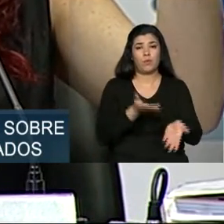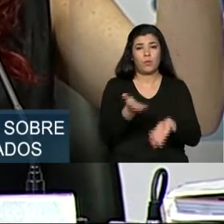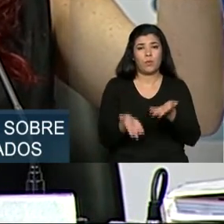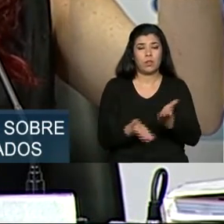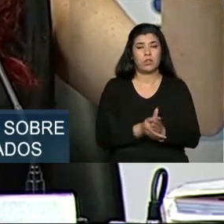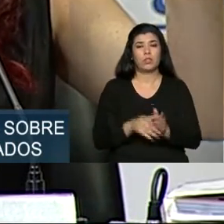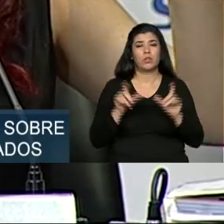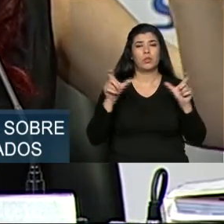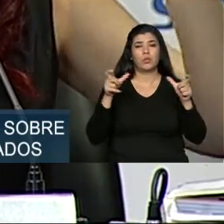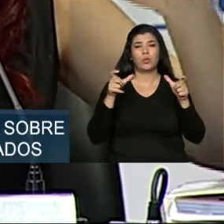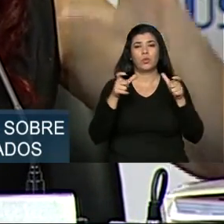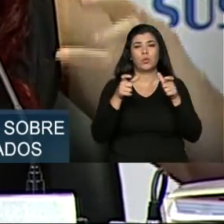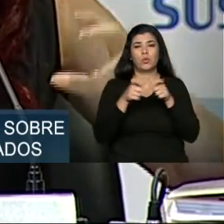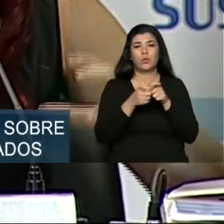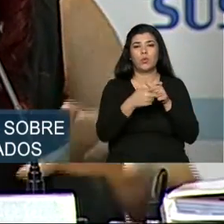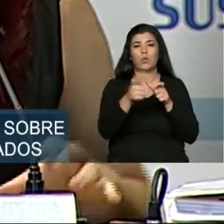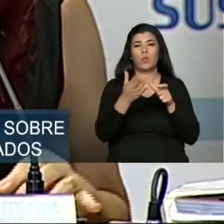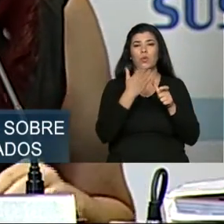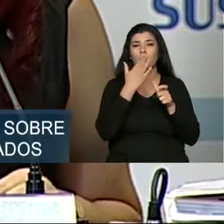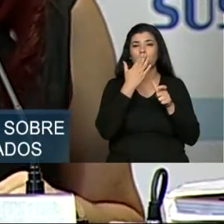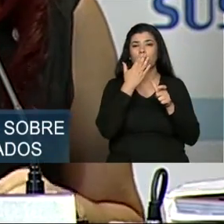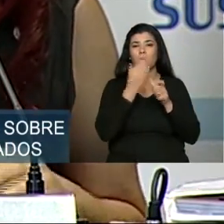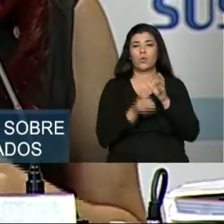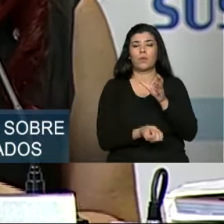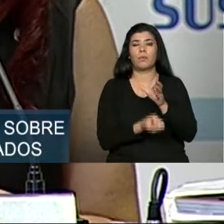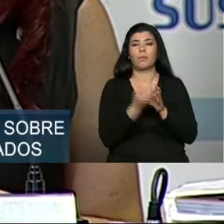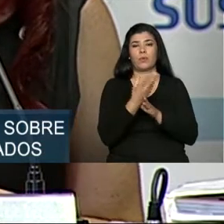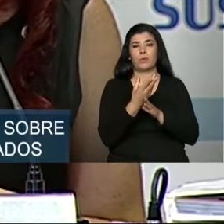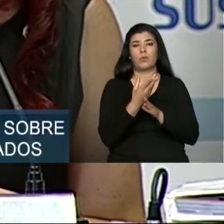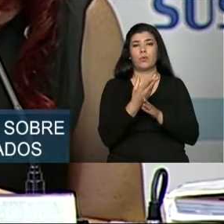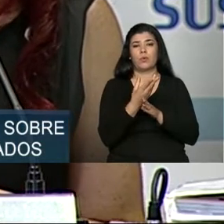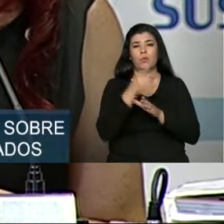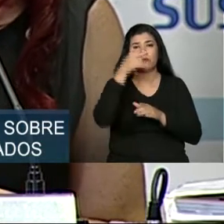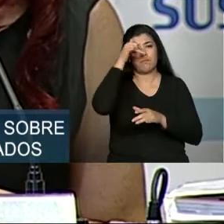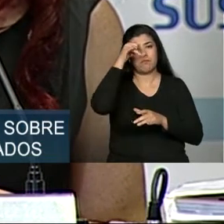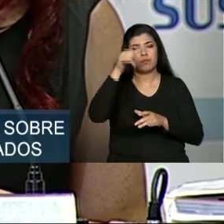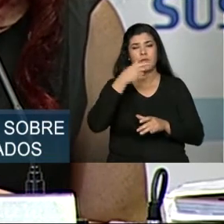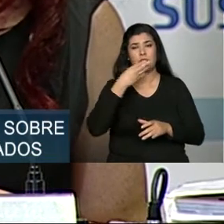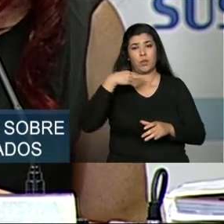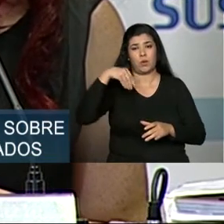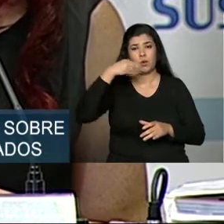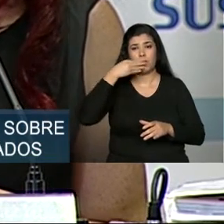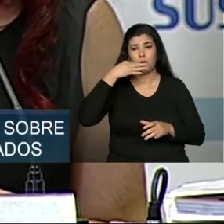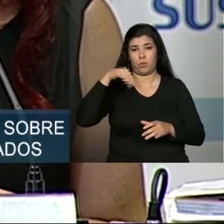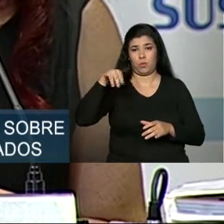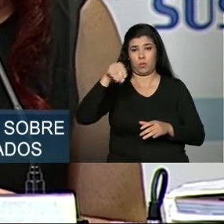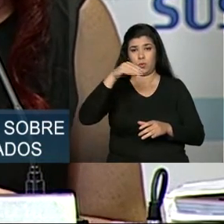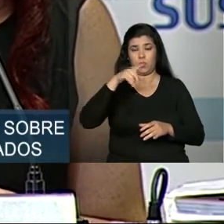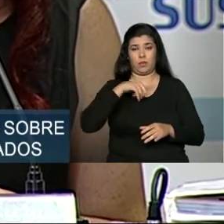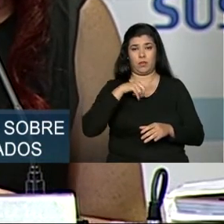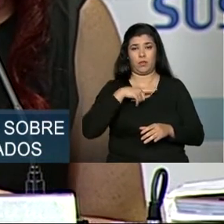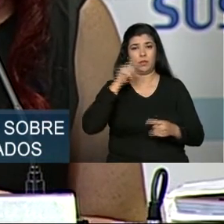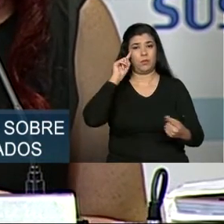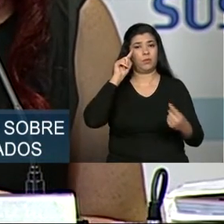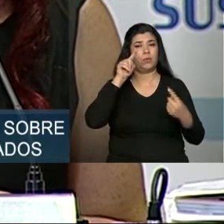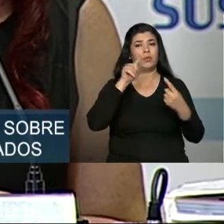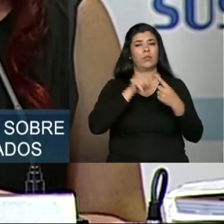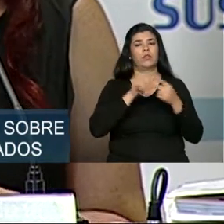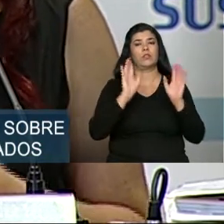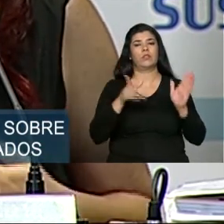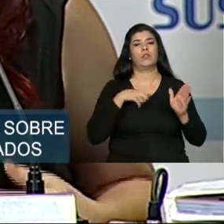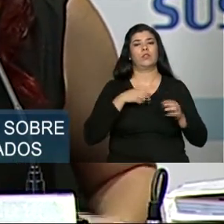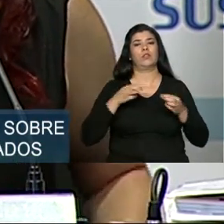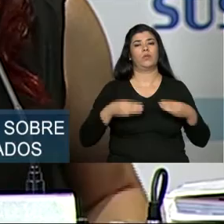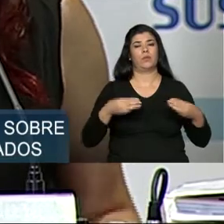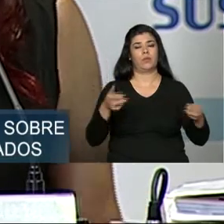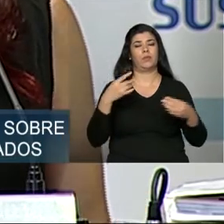de vários produtos do teor de sódio, mesmo daqueles que já haviam alcançado a meta estabelecida com o Ministério